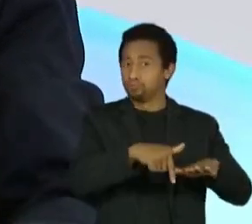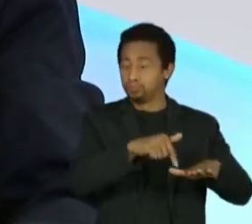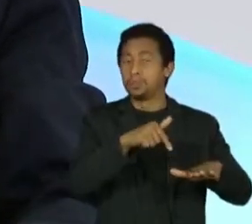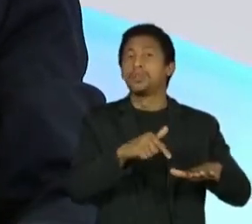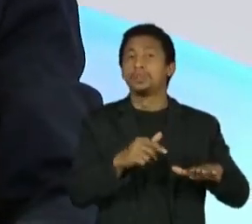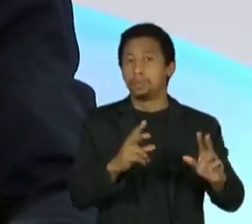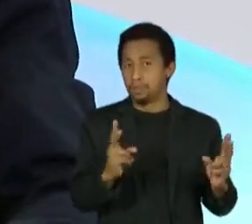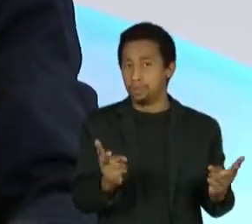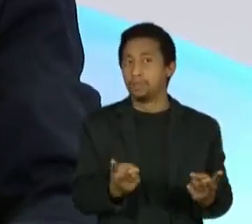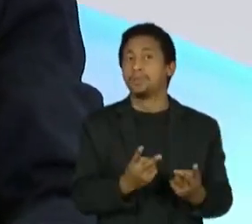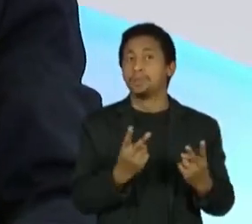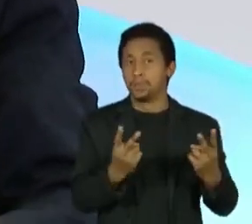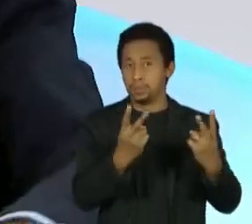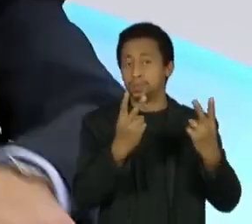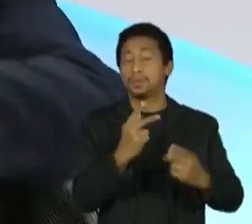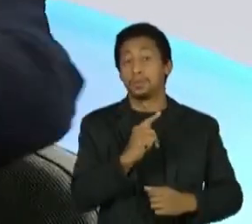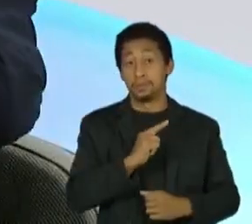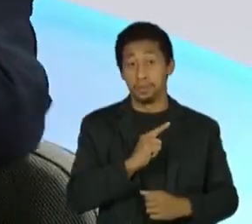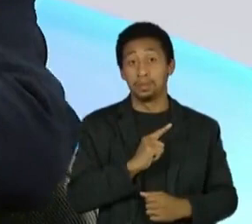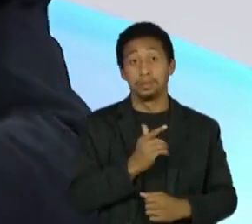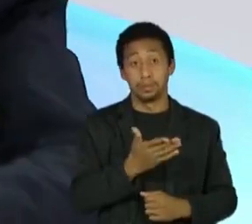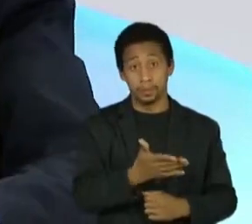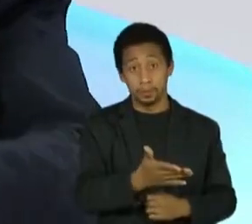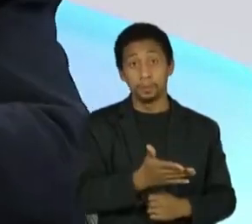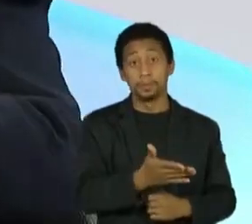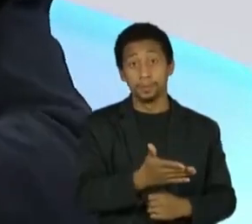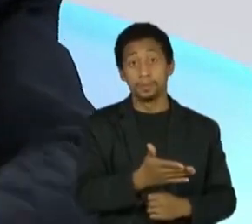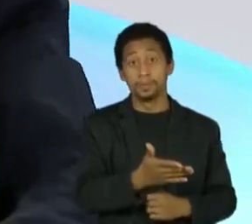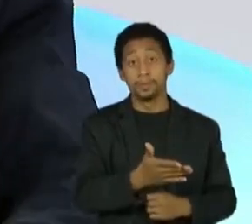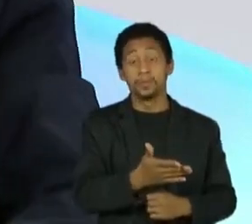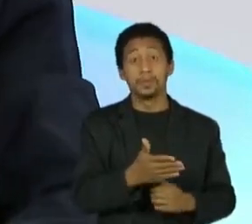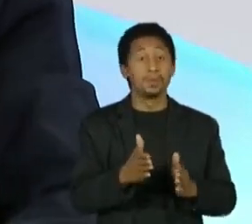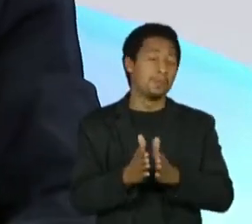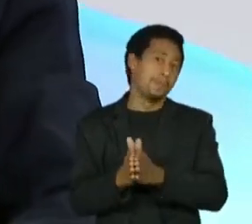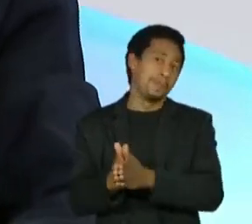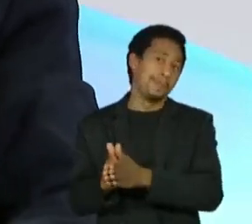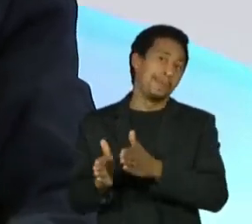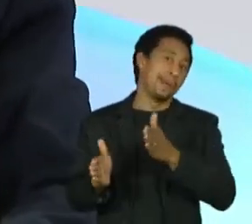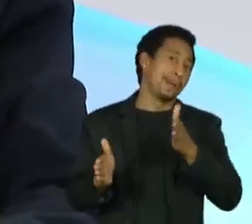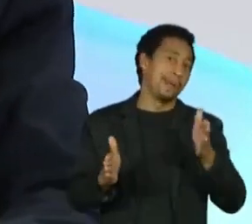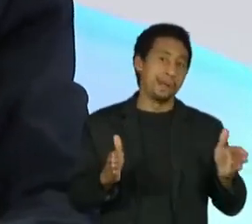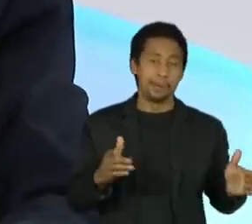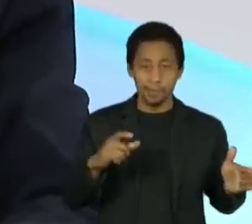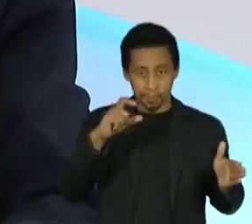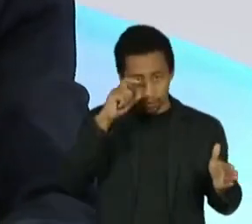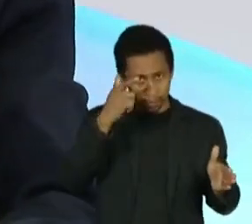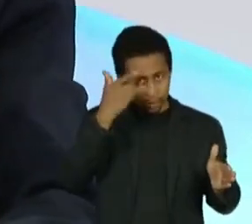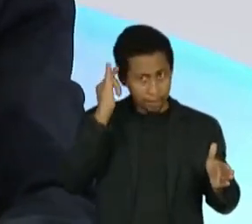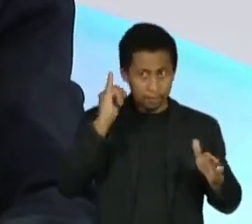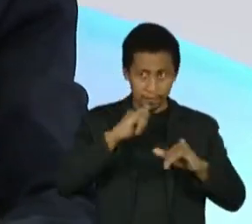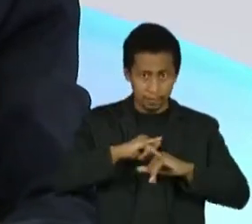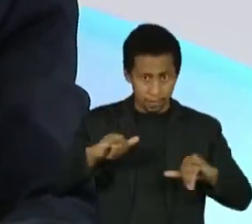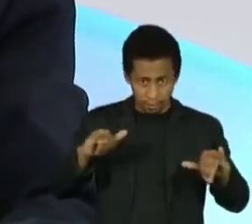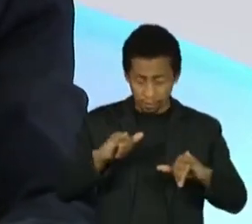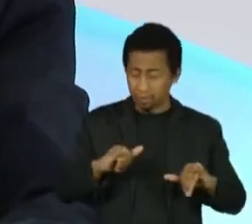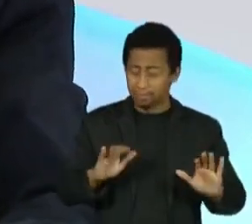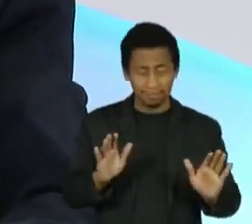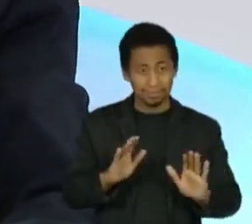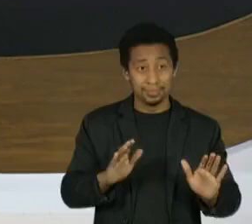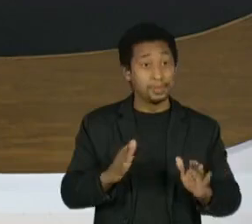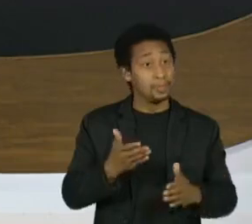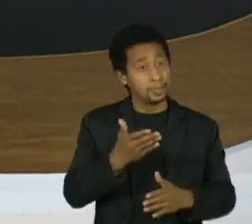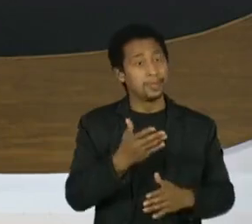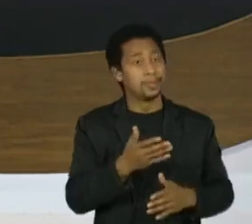muito valor inclusive para além desse desse prazo que você fez que você fez referência agora